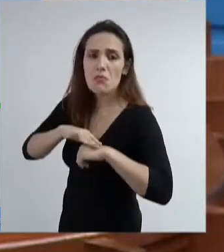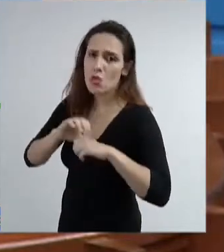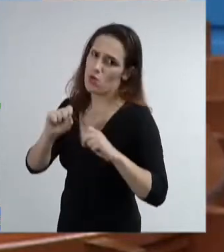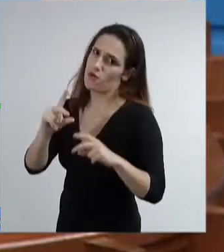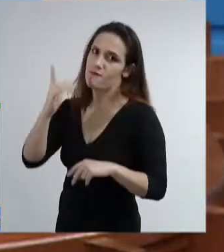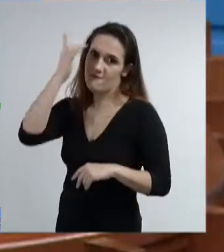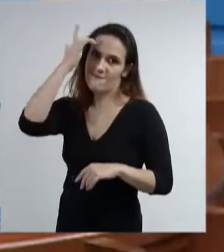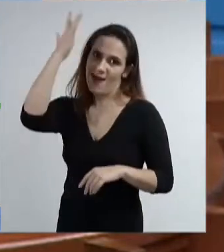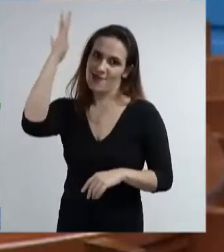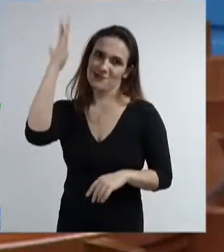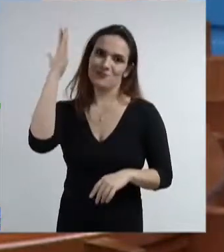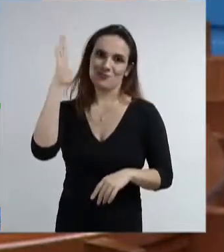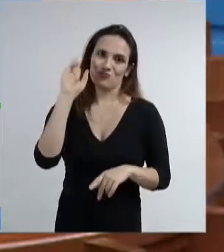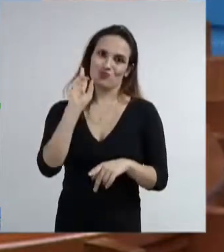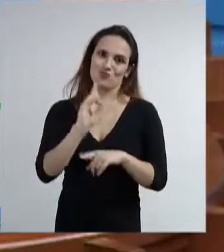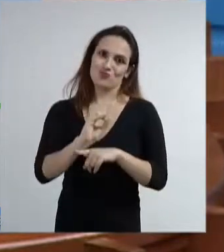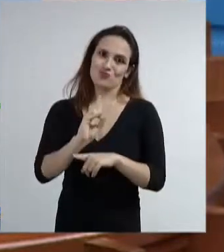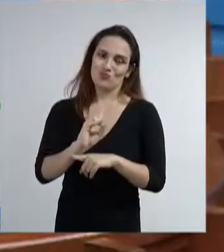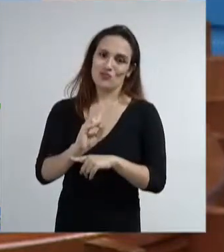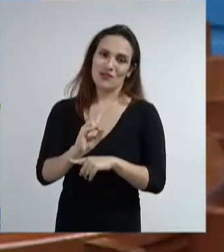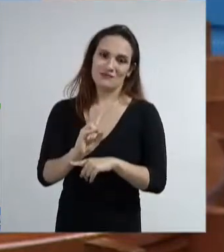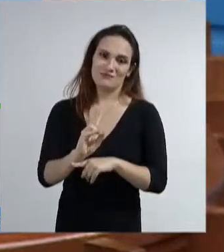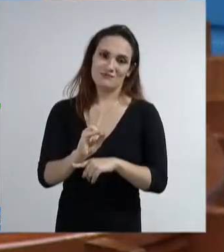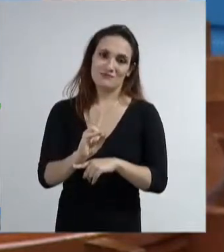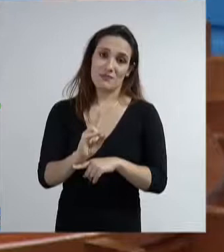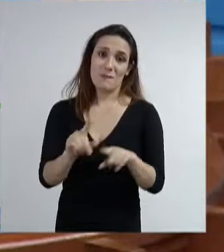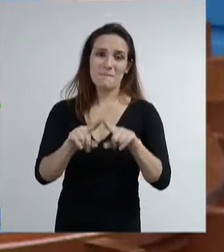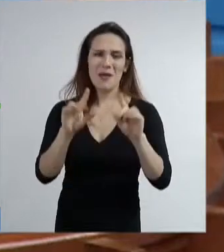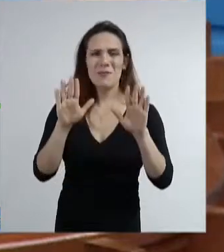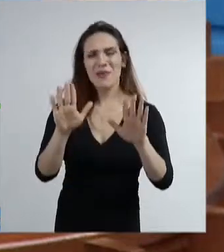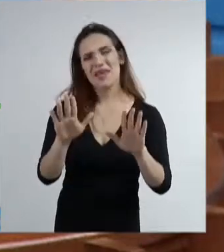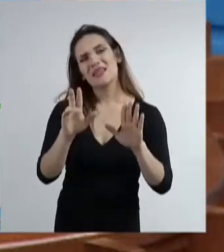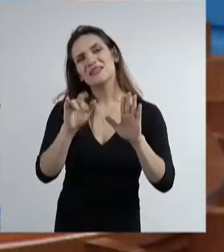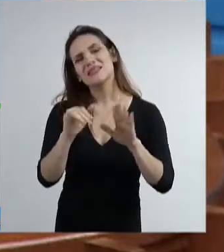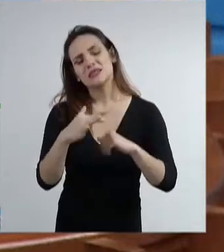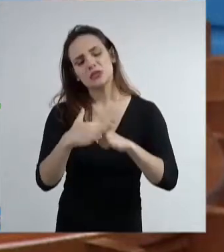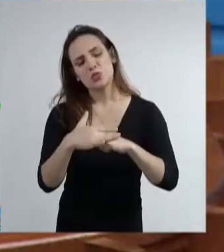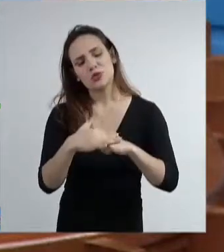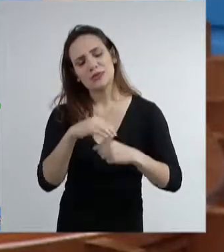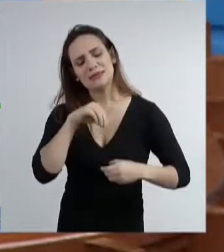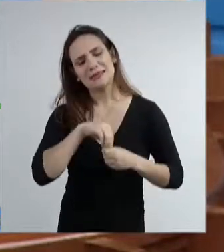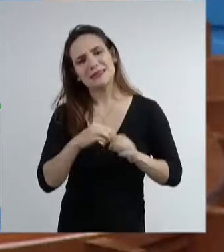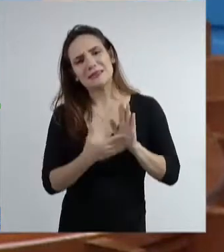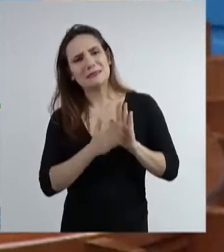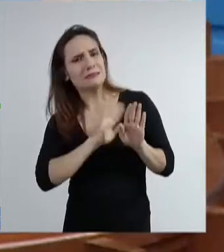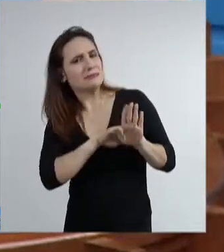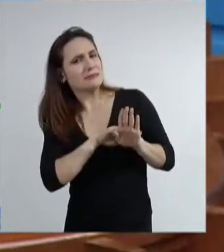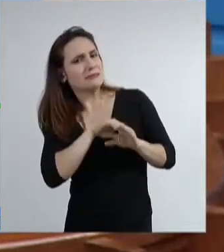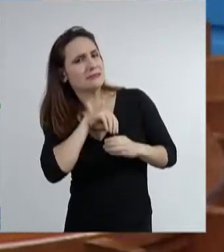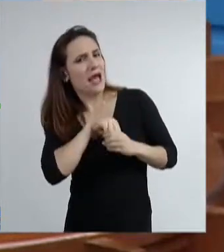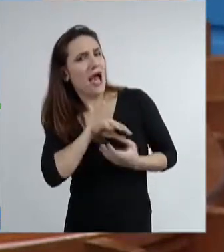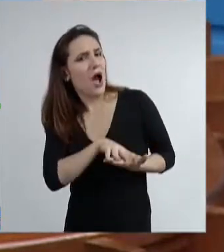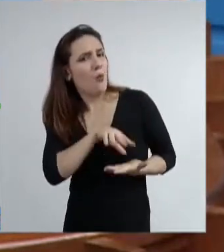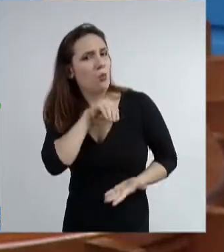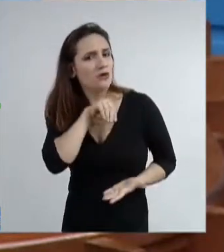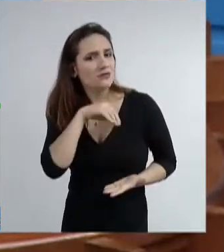você dá a devida importância a isso. Mas quando você não vê por ser uma ferida na alma,